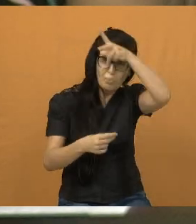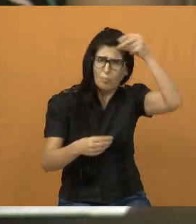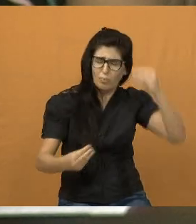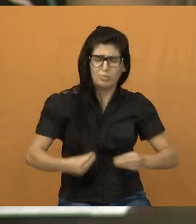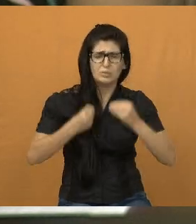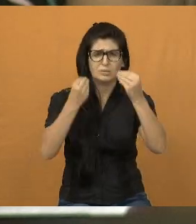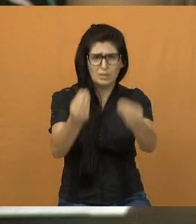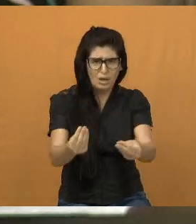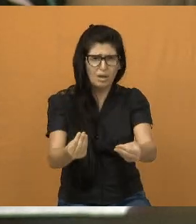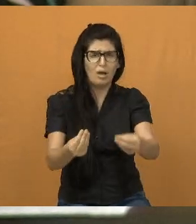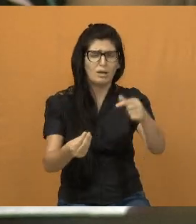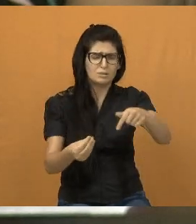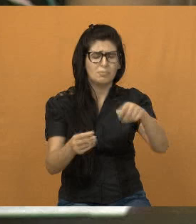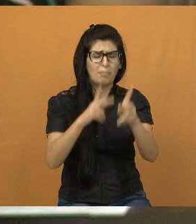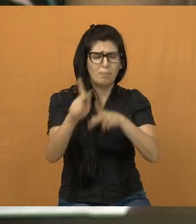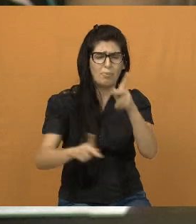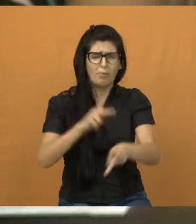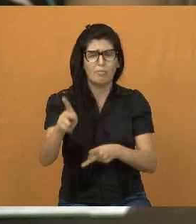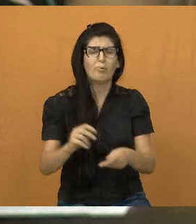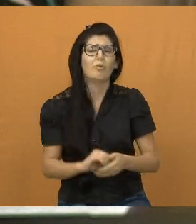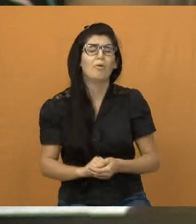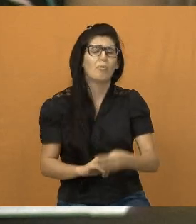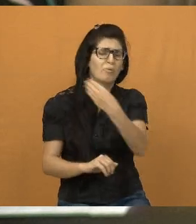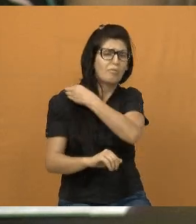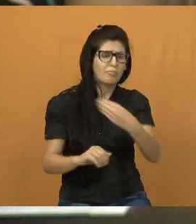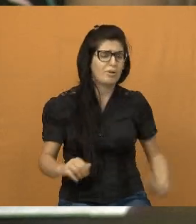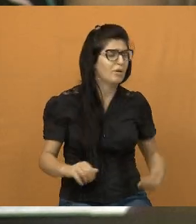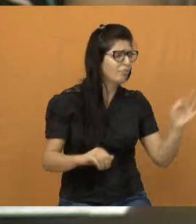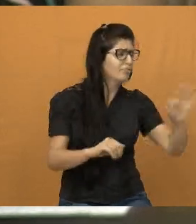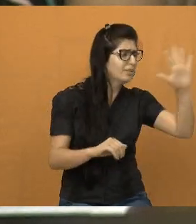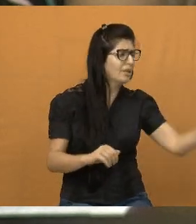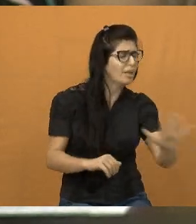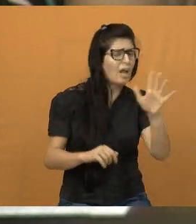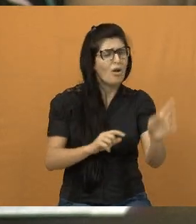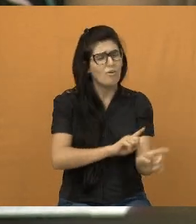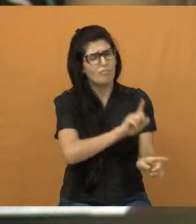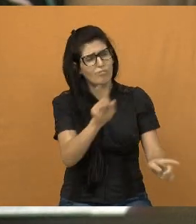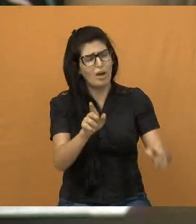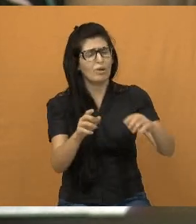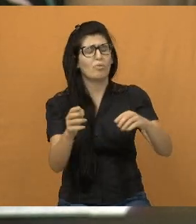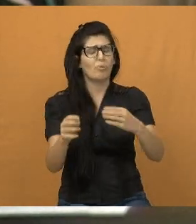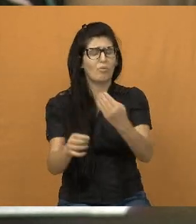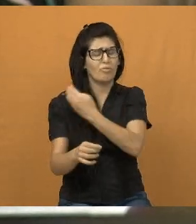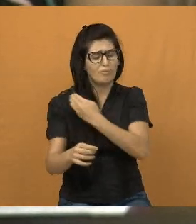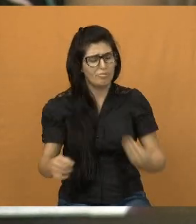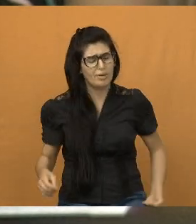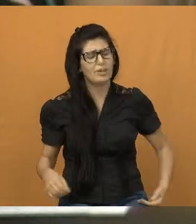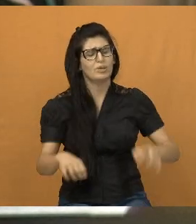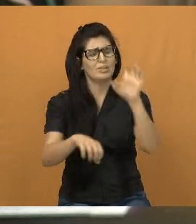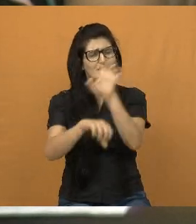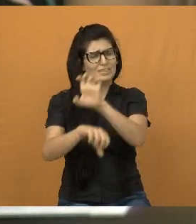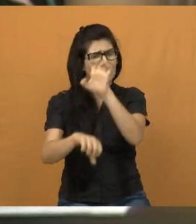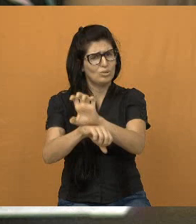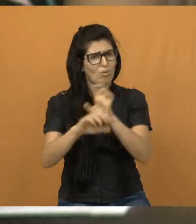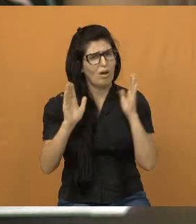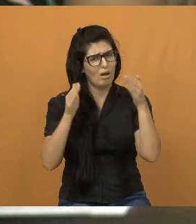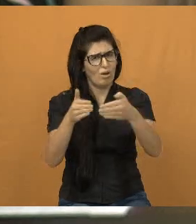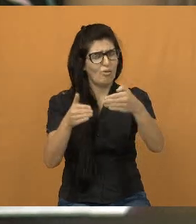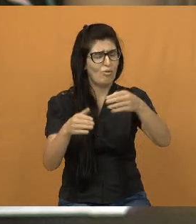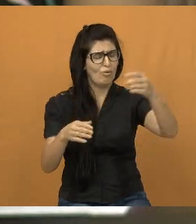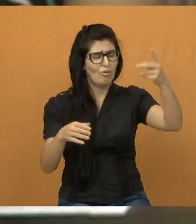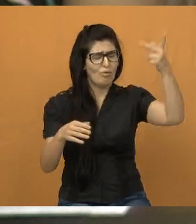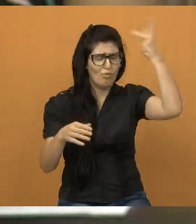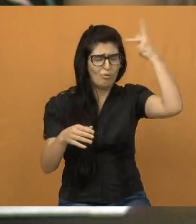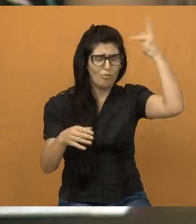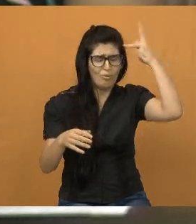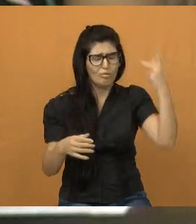governo federal, ele passa para o governo estadual e tem um trâmite burocrático ruim, né, que o seu Paulo,